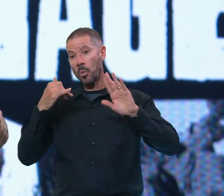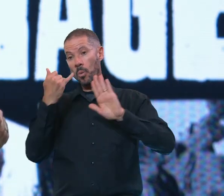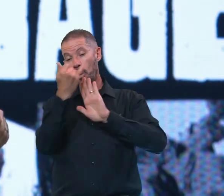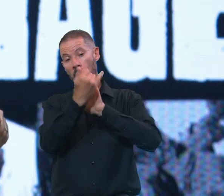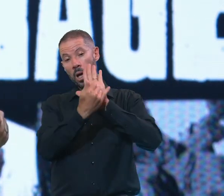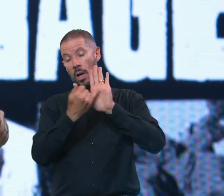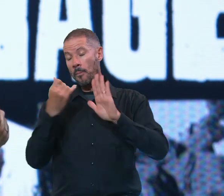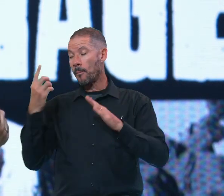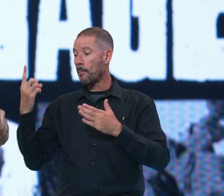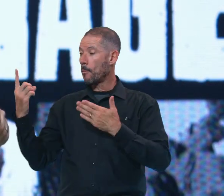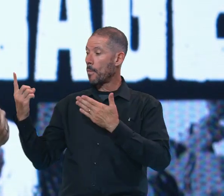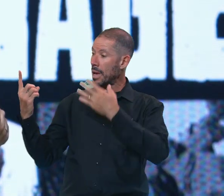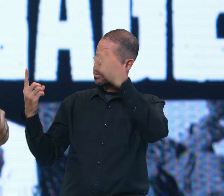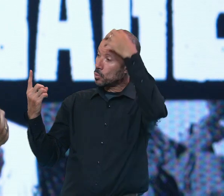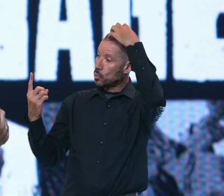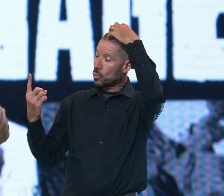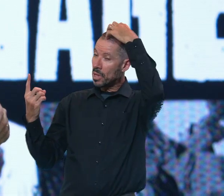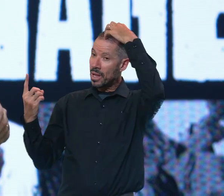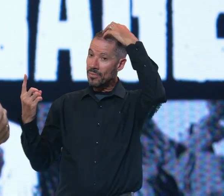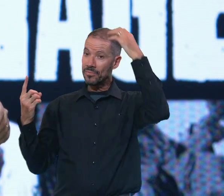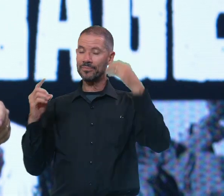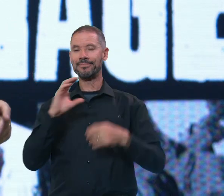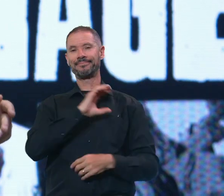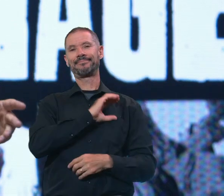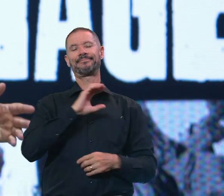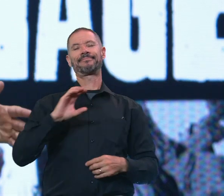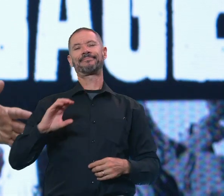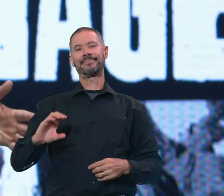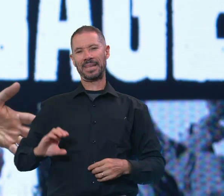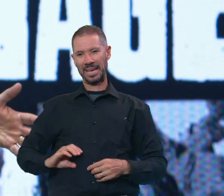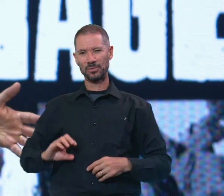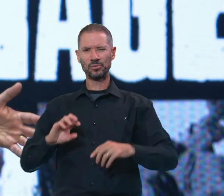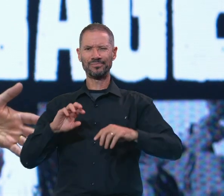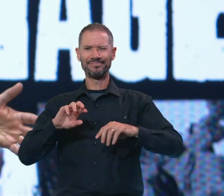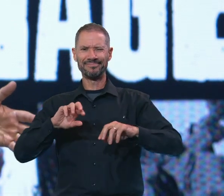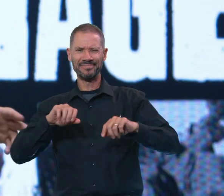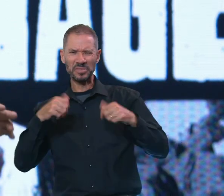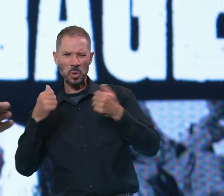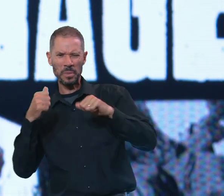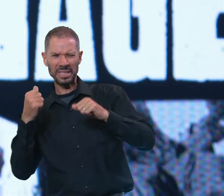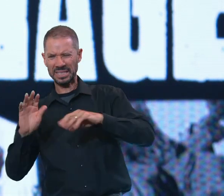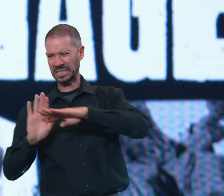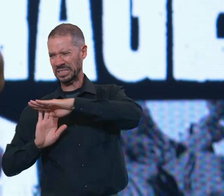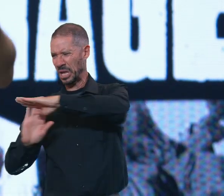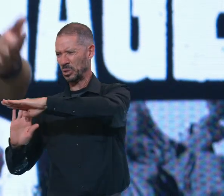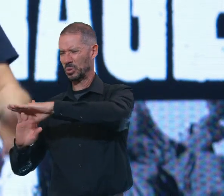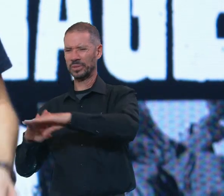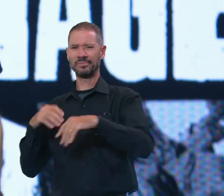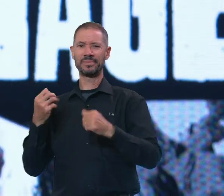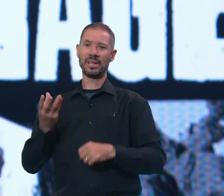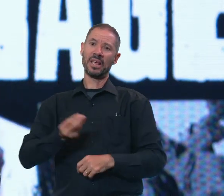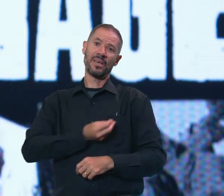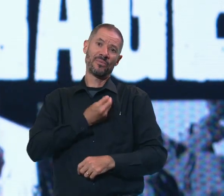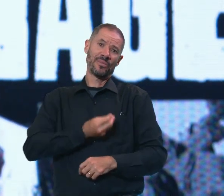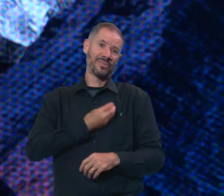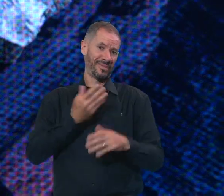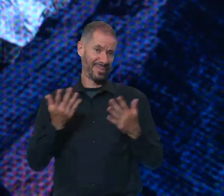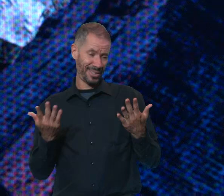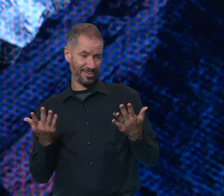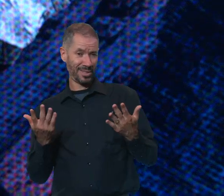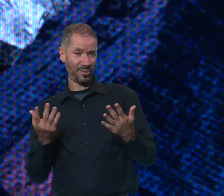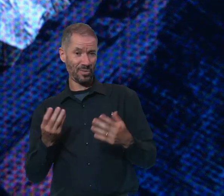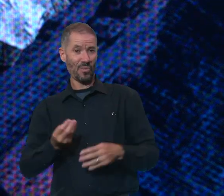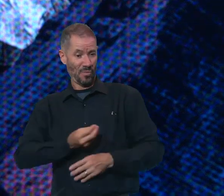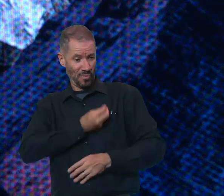dele. Era a imagem de Cristo. E Cristo não tem que ser defendido. Ele tem que ser vivido. E quando